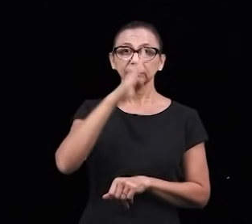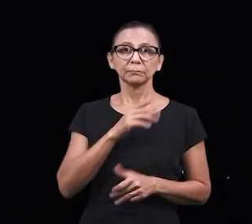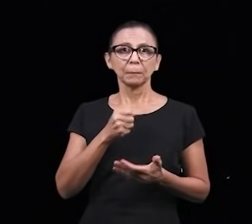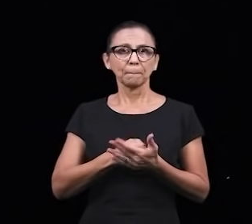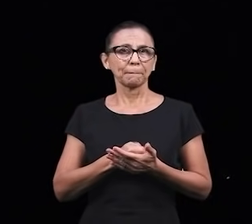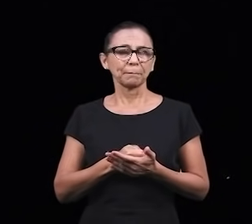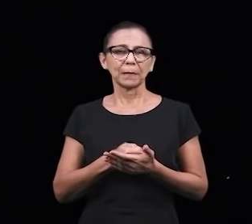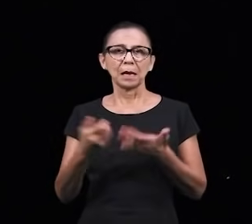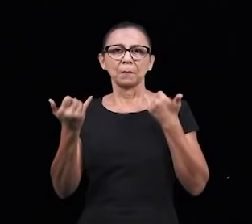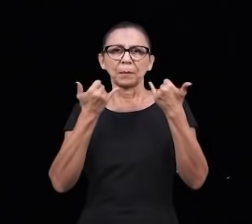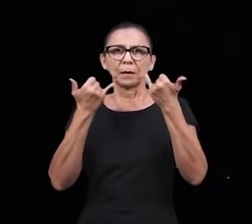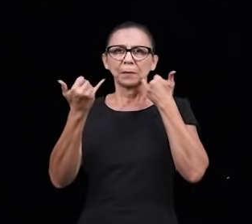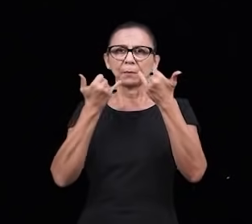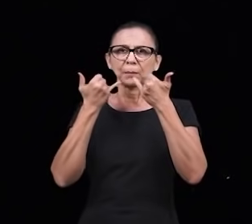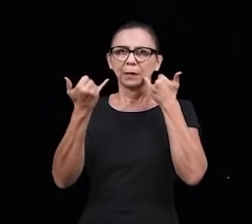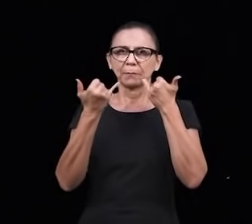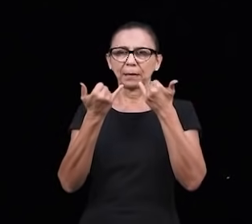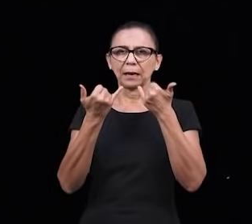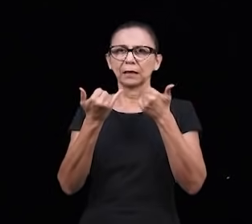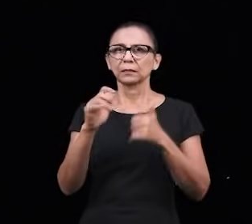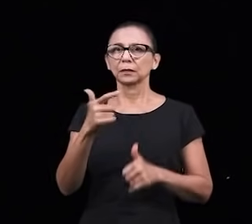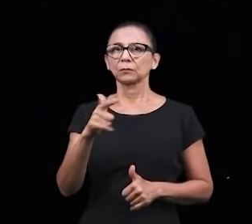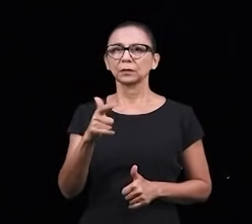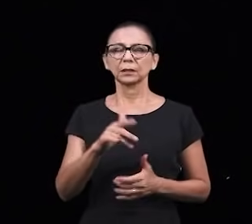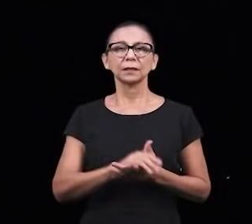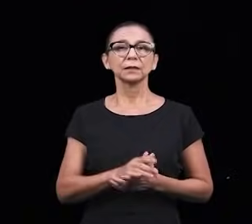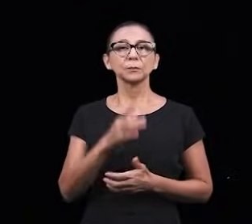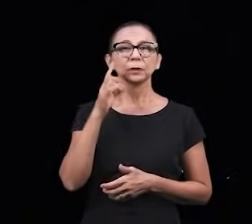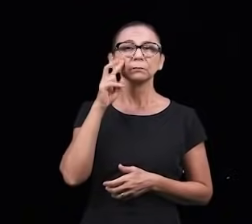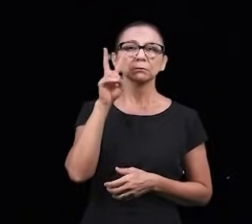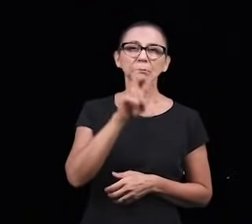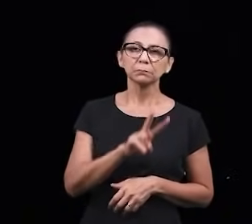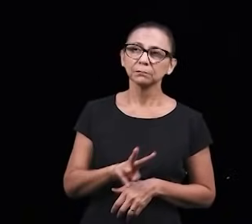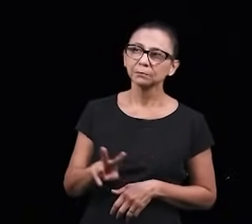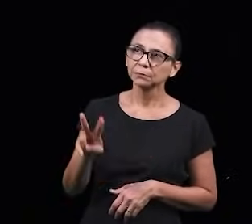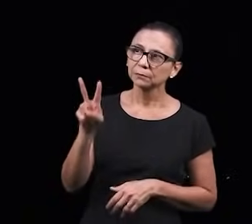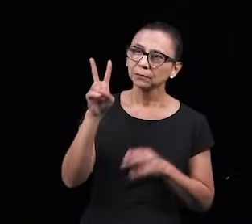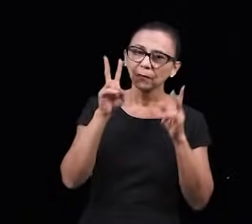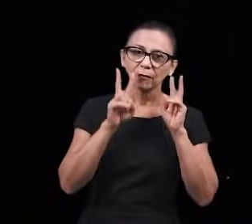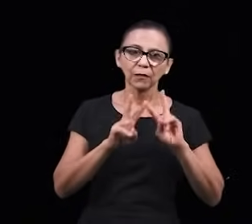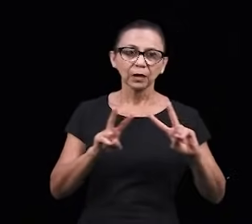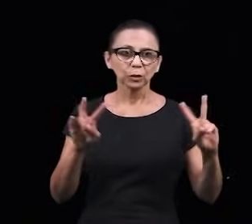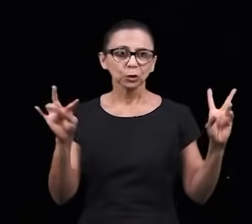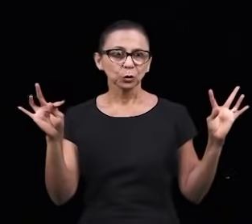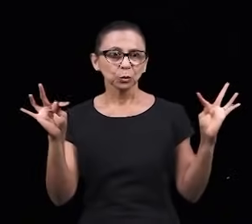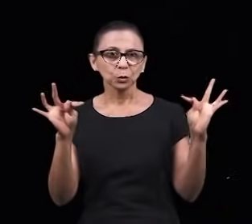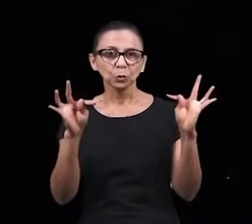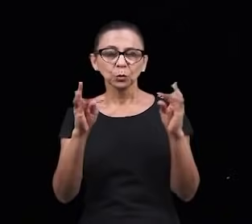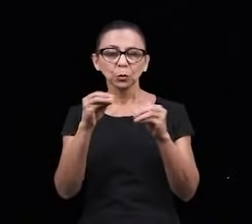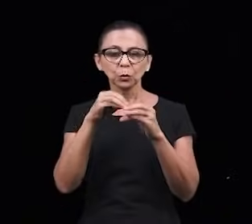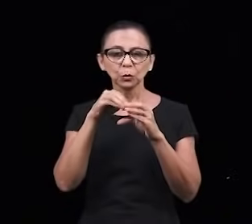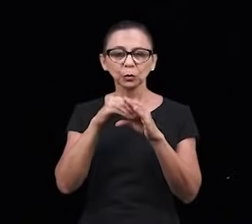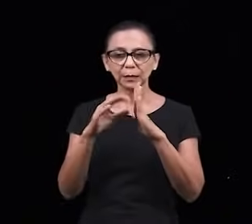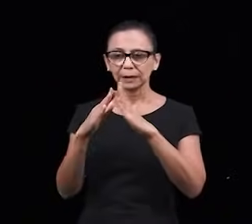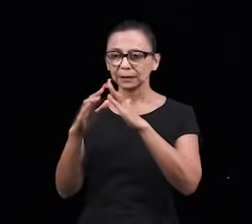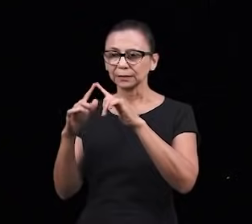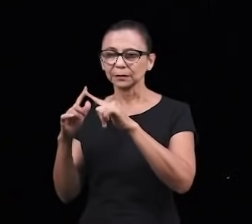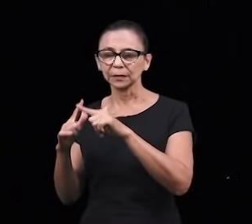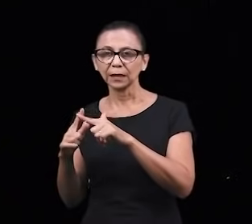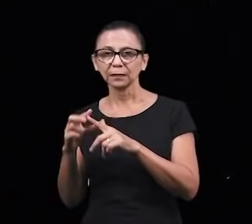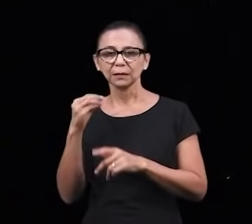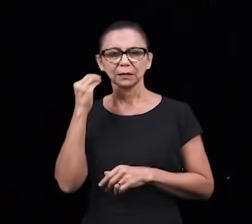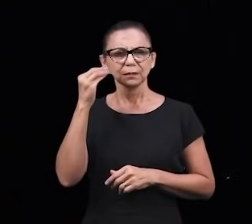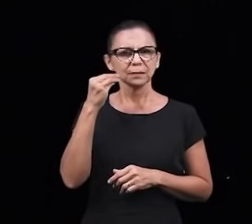tem propaganda dentro do aplicativo, você vai poder navegar por ele, conhecer a igreja, ver coisas, né, as experiências